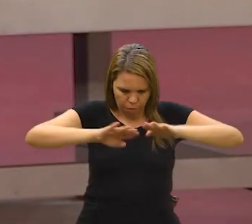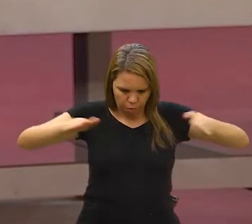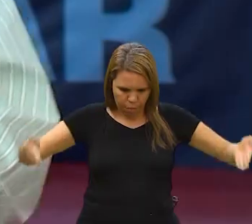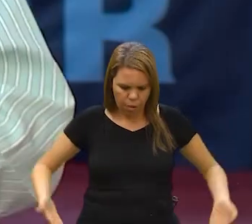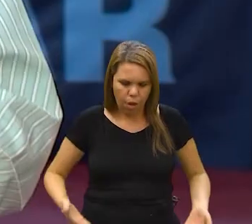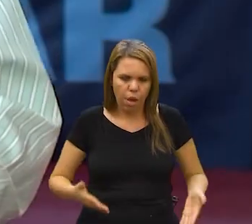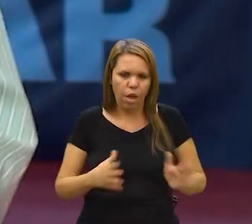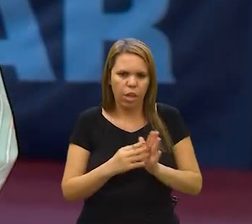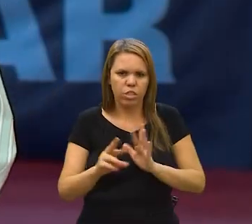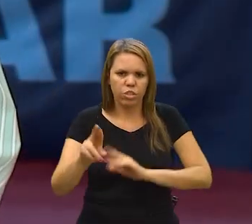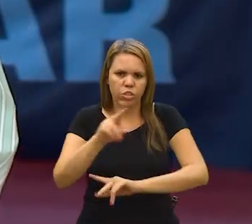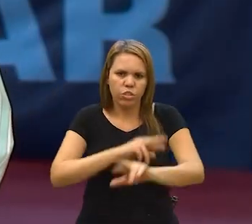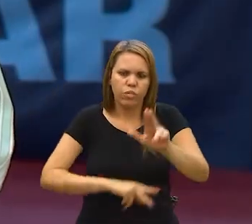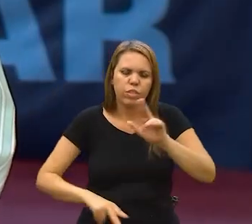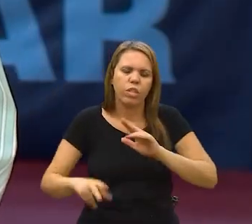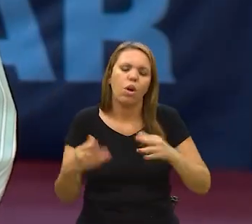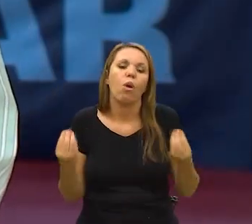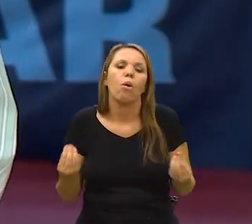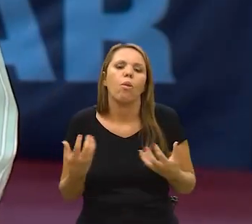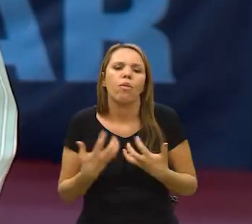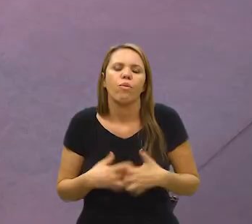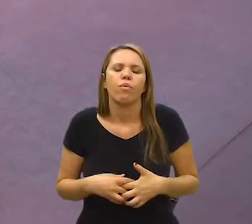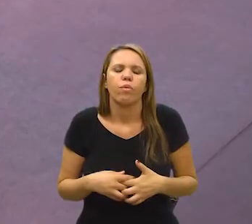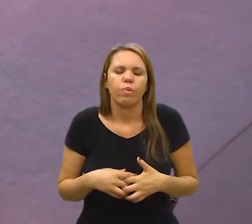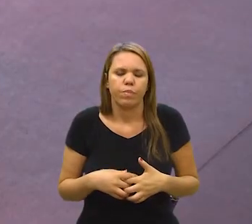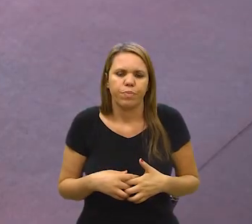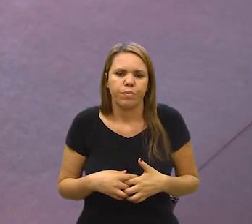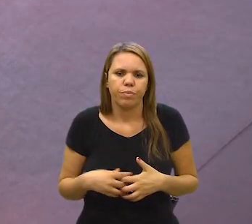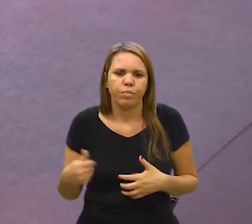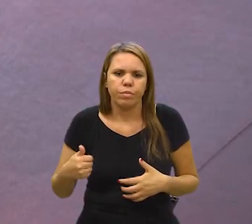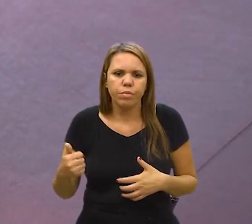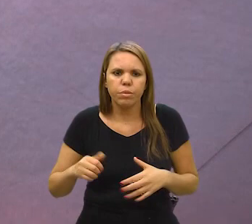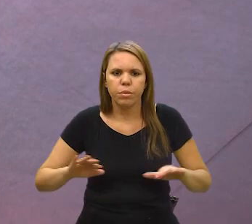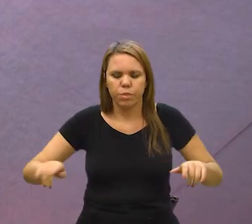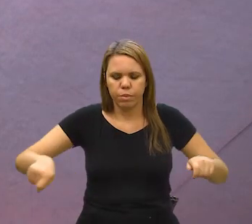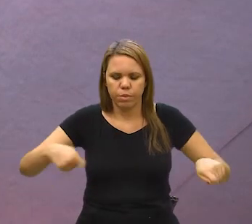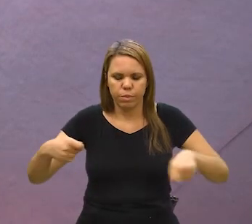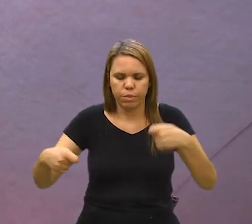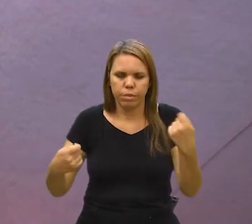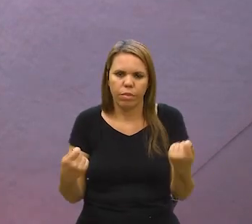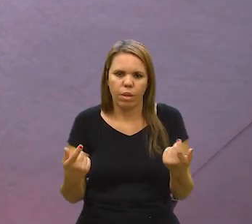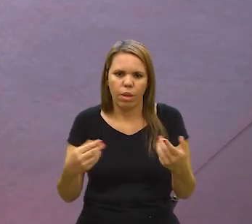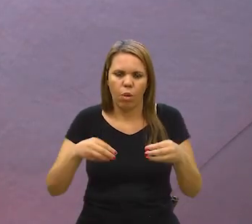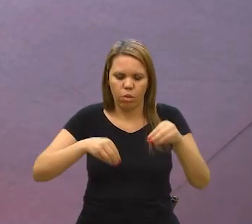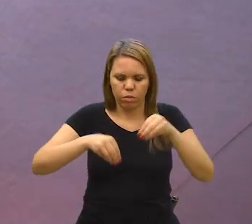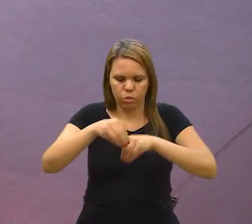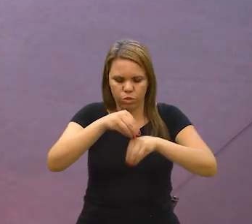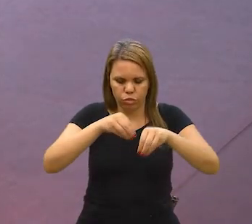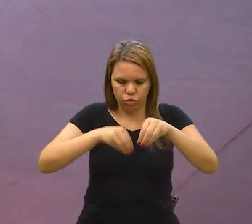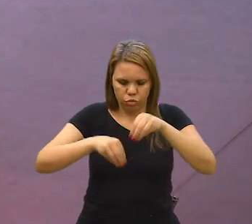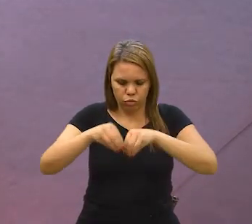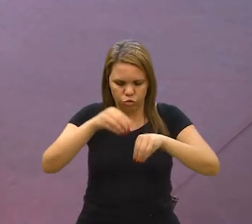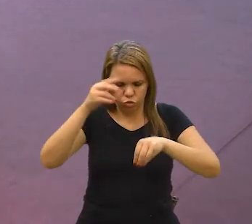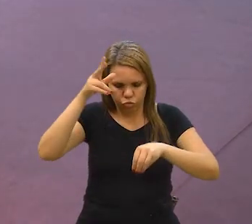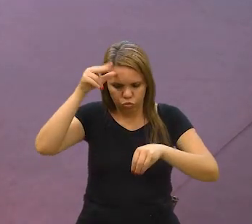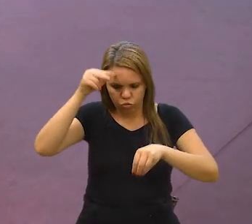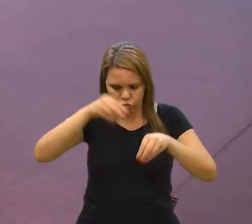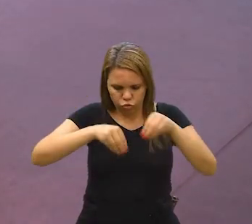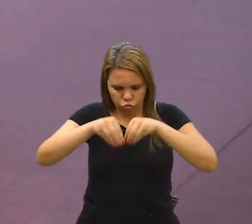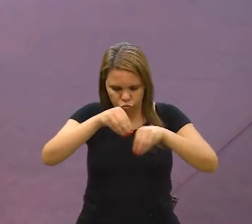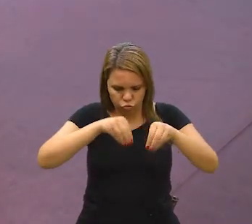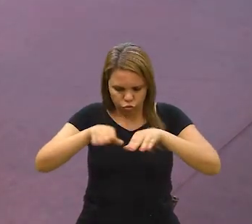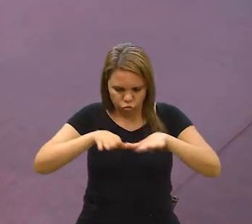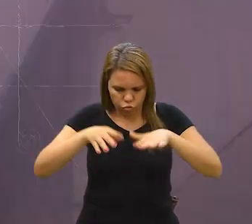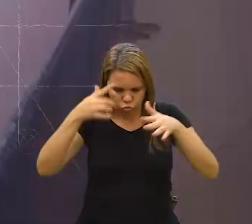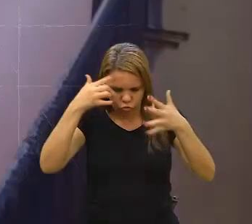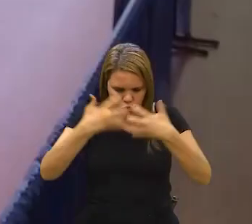funciona estilos de mesa tênis? Perdão. Primeiro que o tênis de mesa é conhecido como xadrez em movimento, né? Não sei se você já viu, mas ele é o esporte